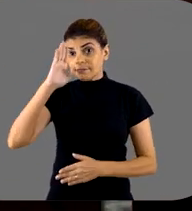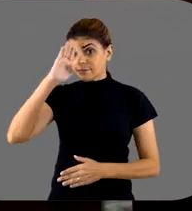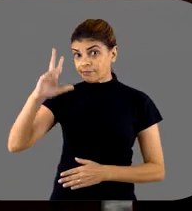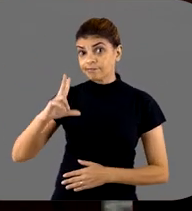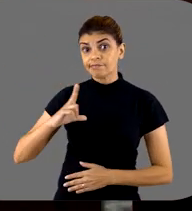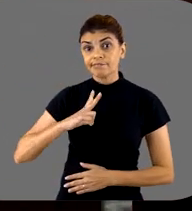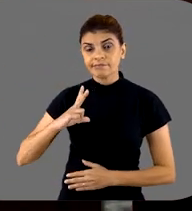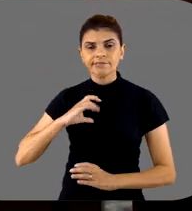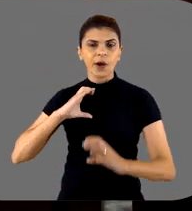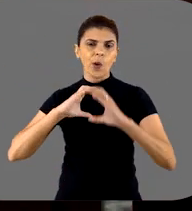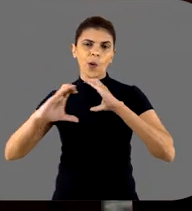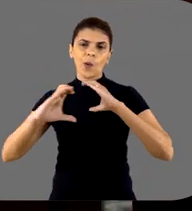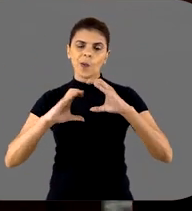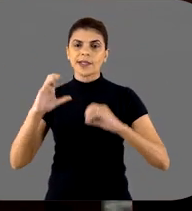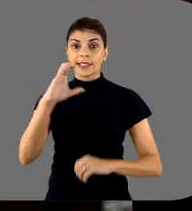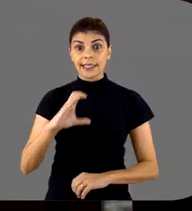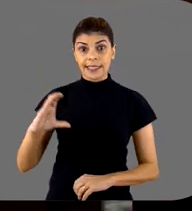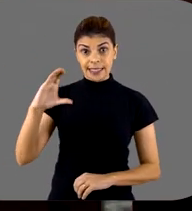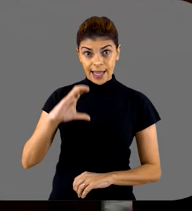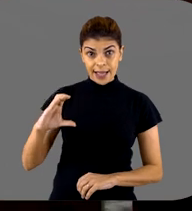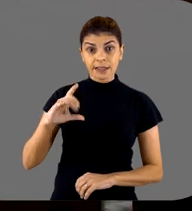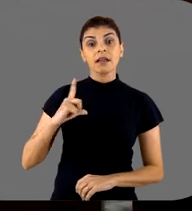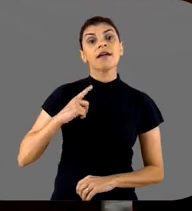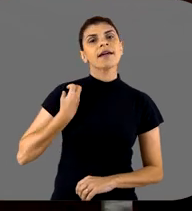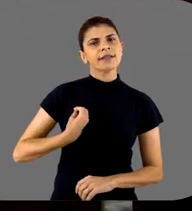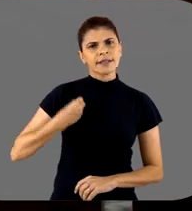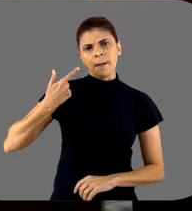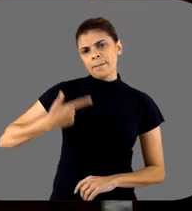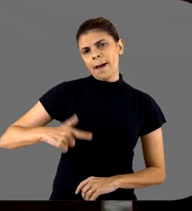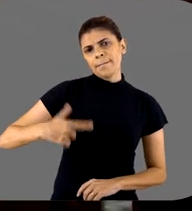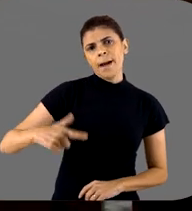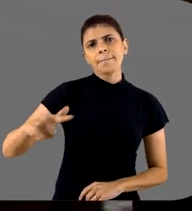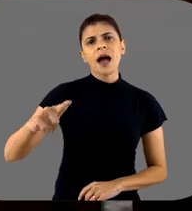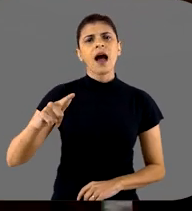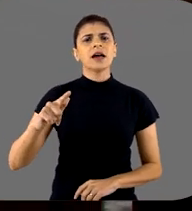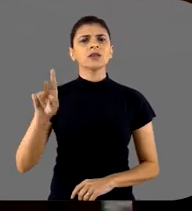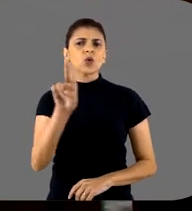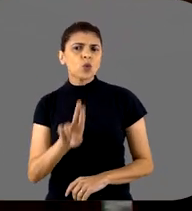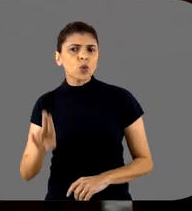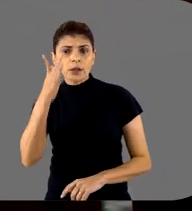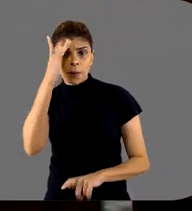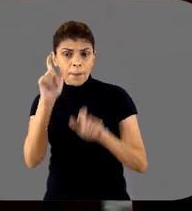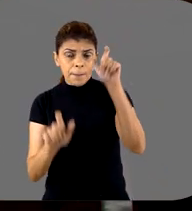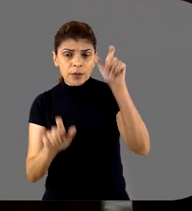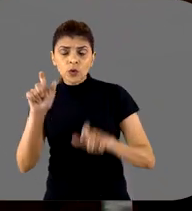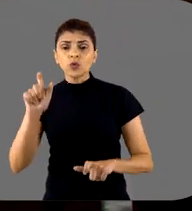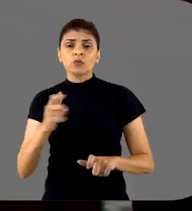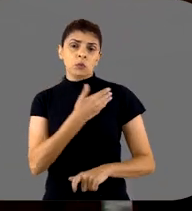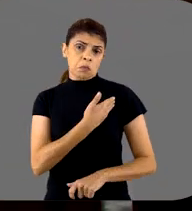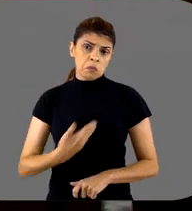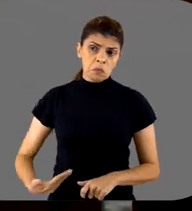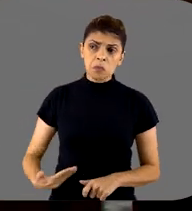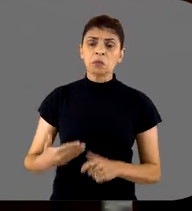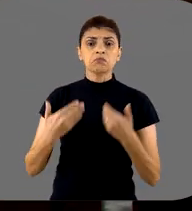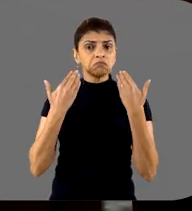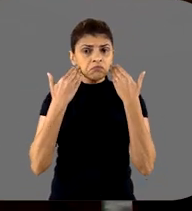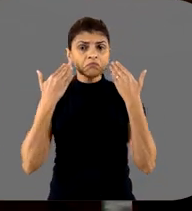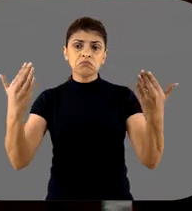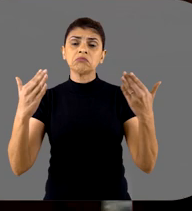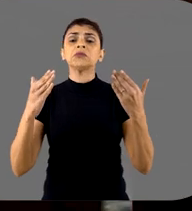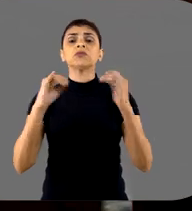em particular, na comunicação da ciência, existe hoje cada vez mais a possibilidade de